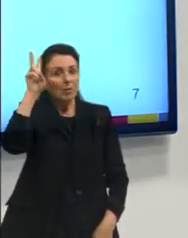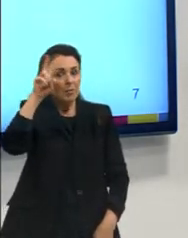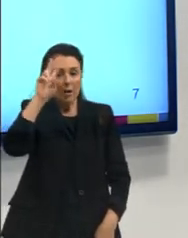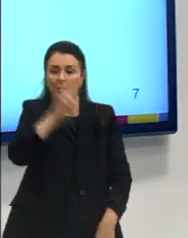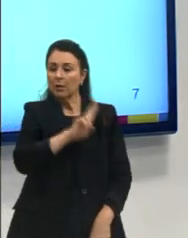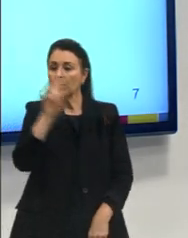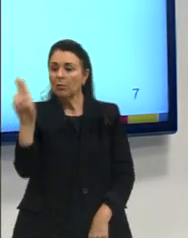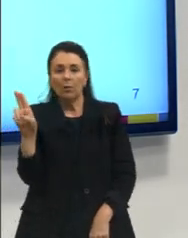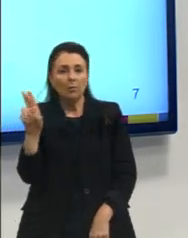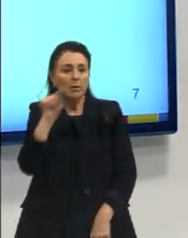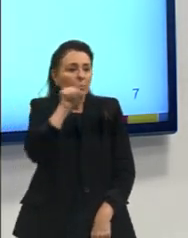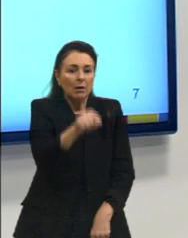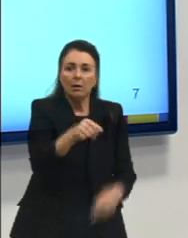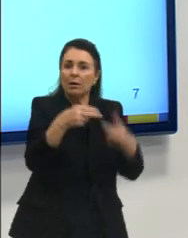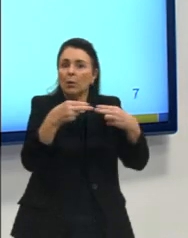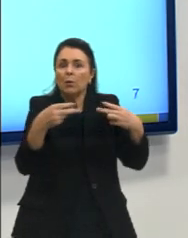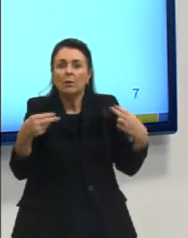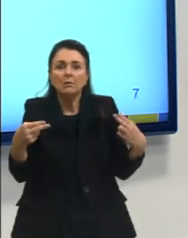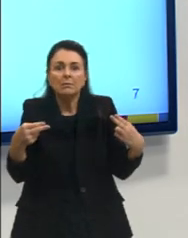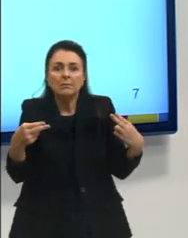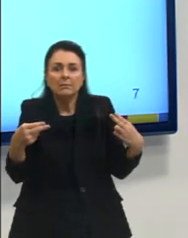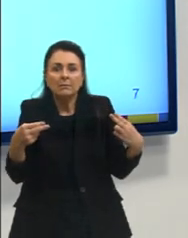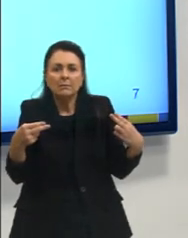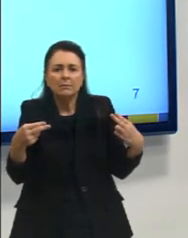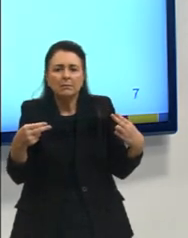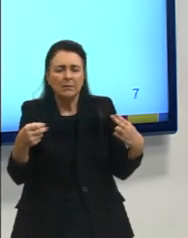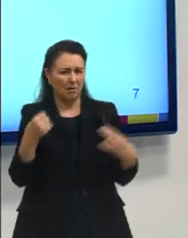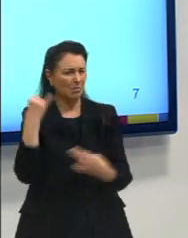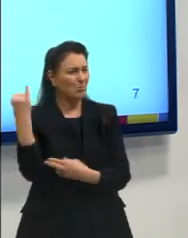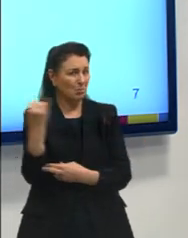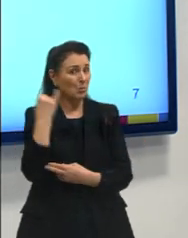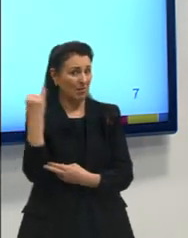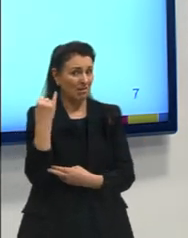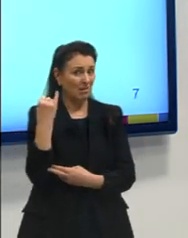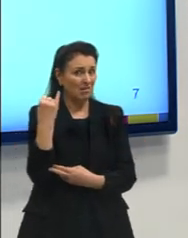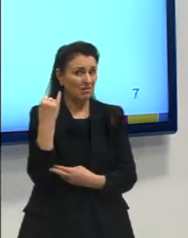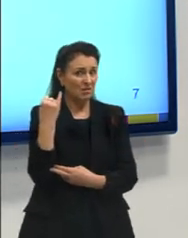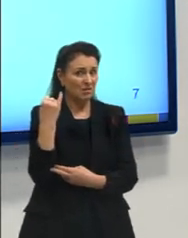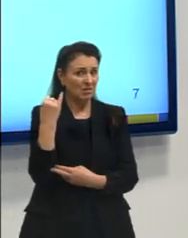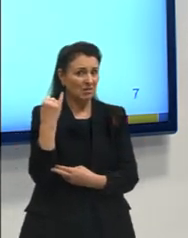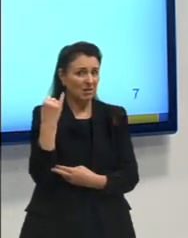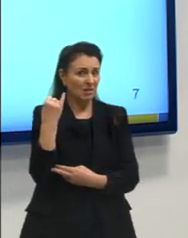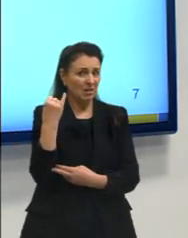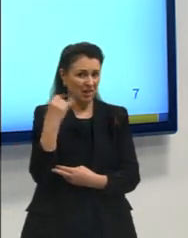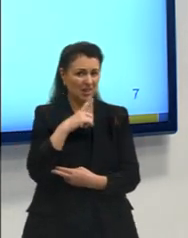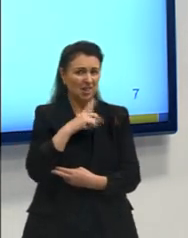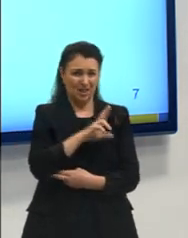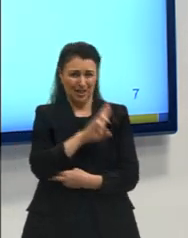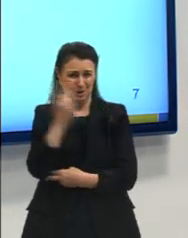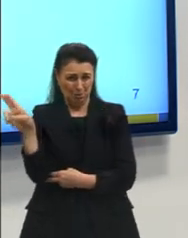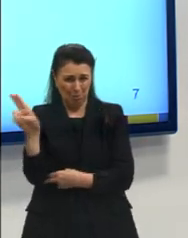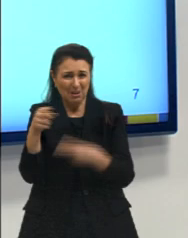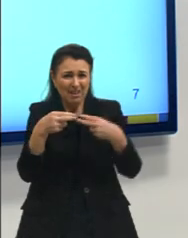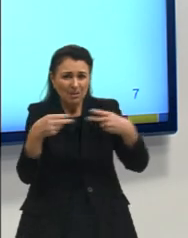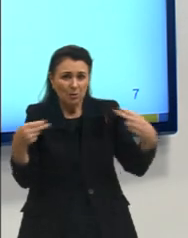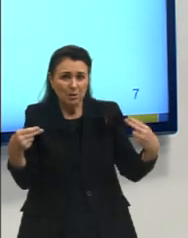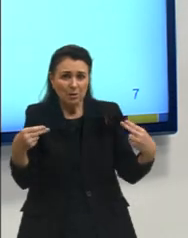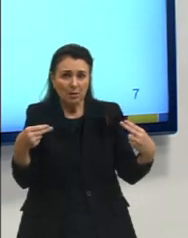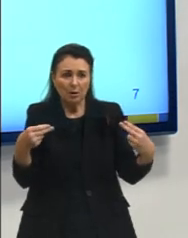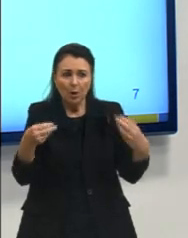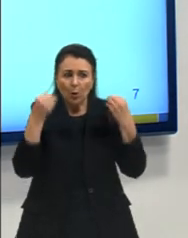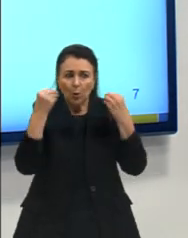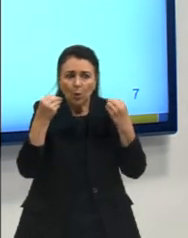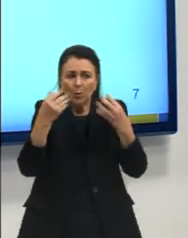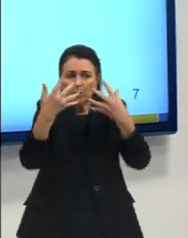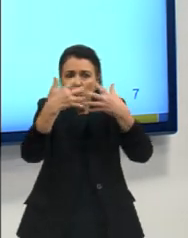de alguma coisa só que é importante a gente dá nome para as coisas e quanto é que funciona essa questão de nomear